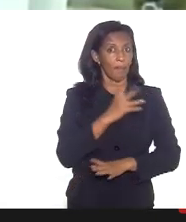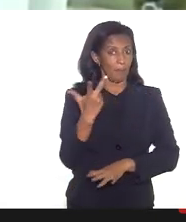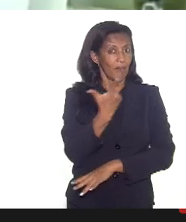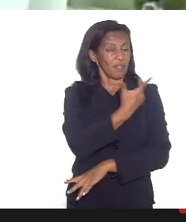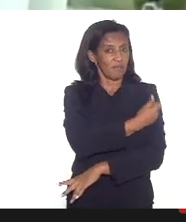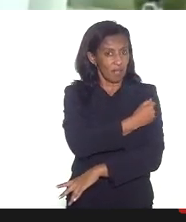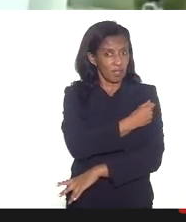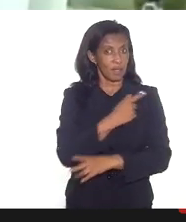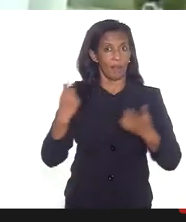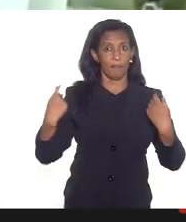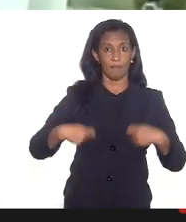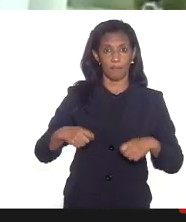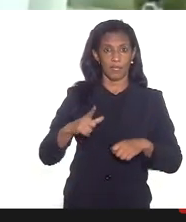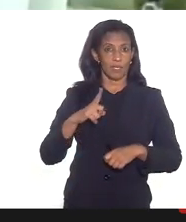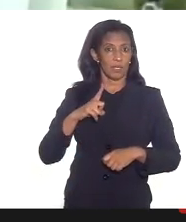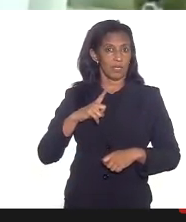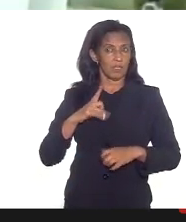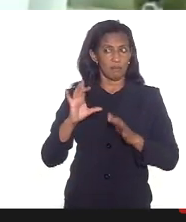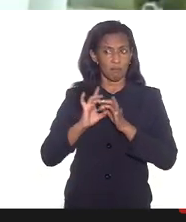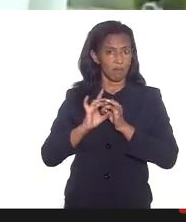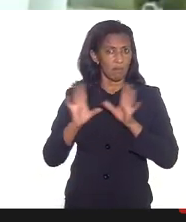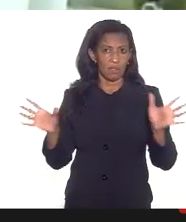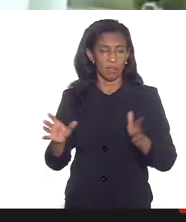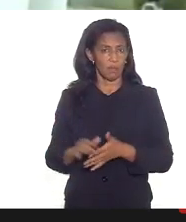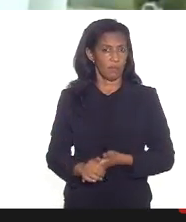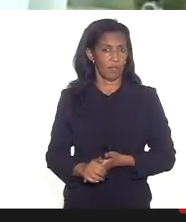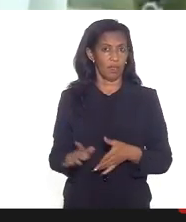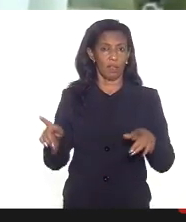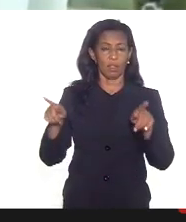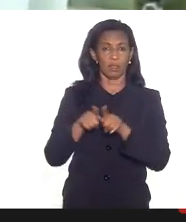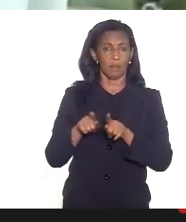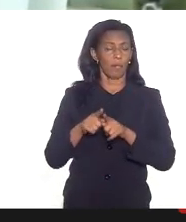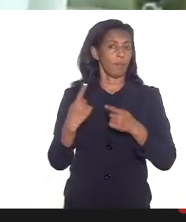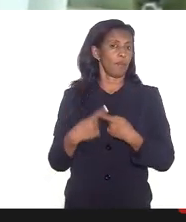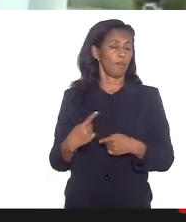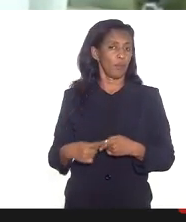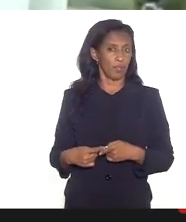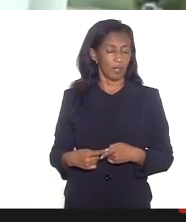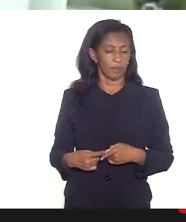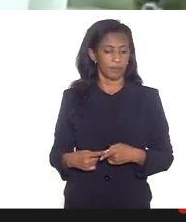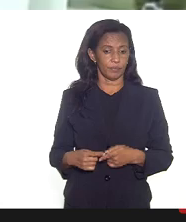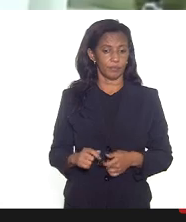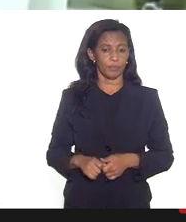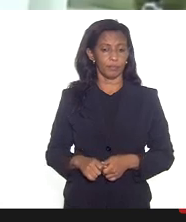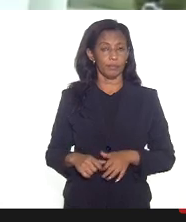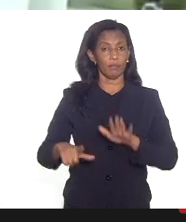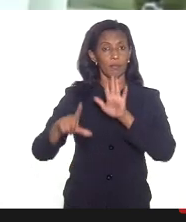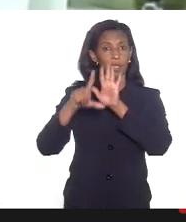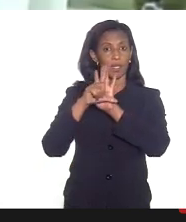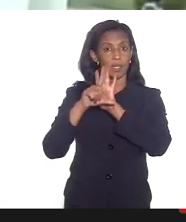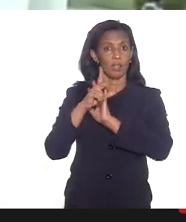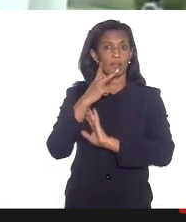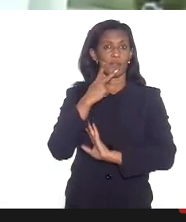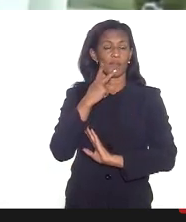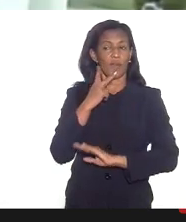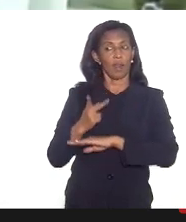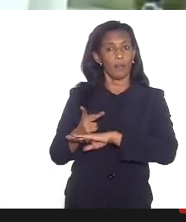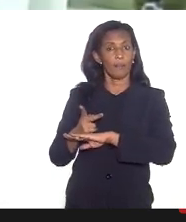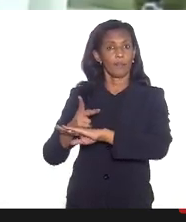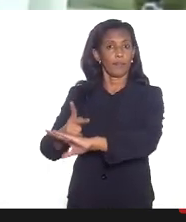frase vacinado e vivia-se espontâneo né inclusive porque a legislação fala até de